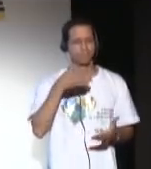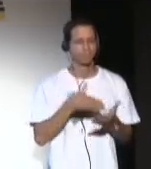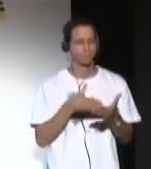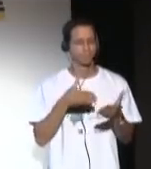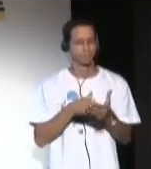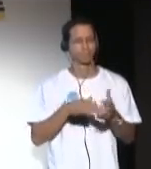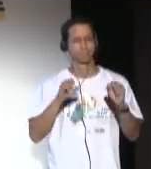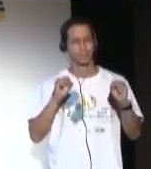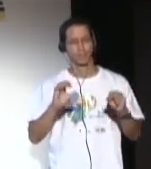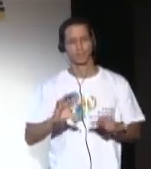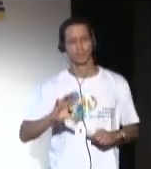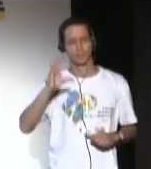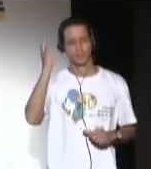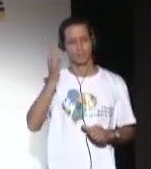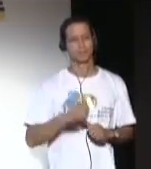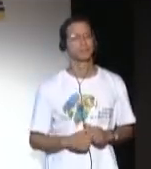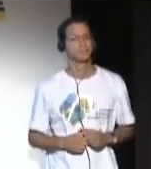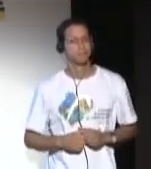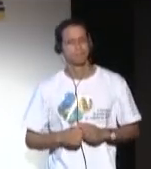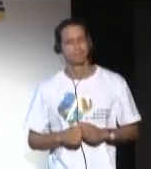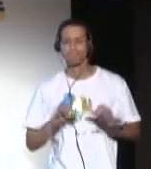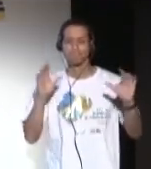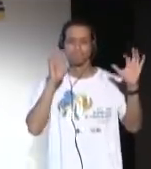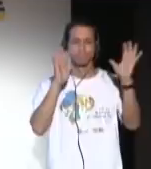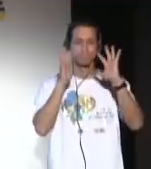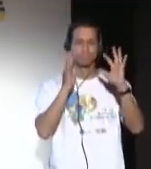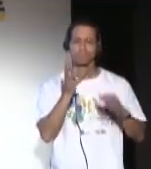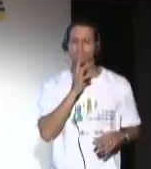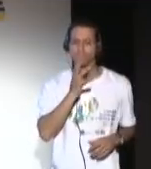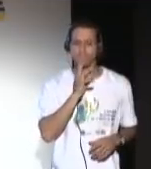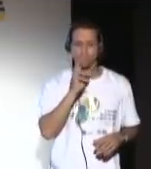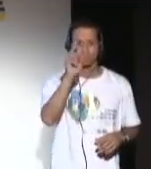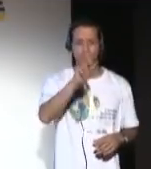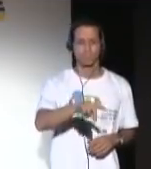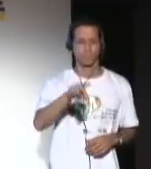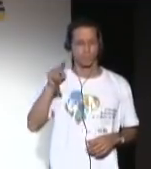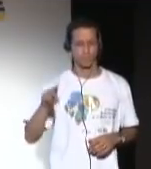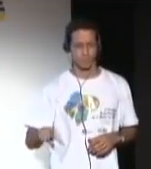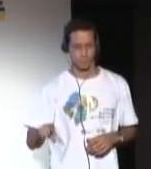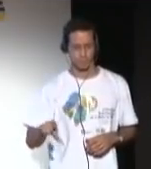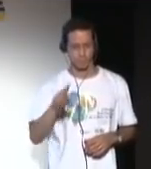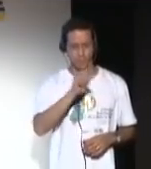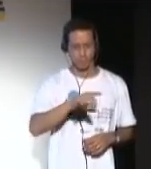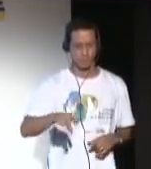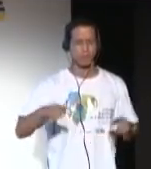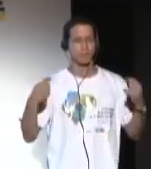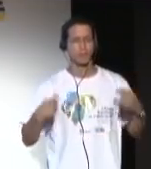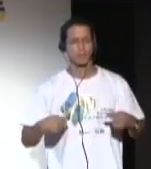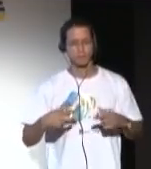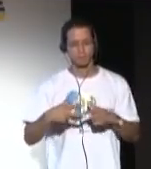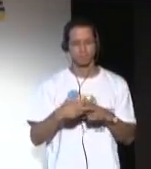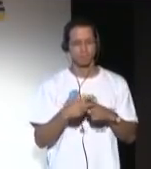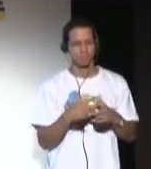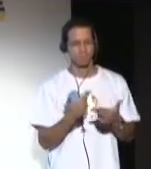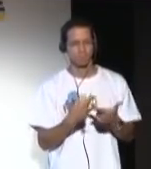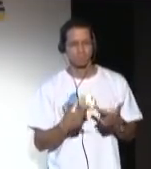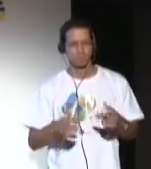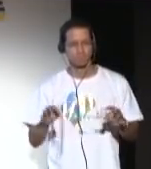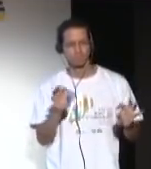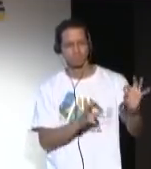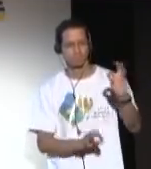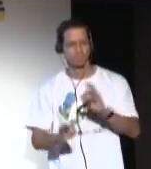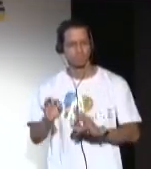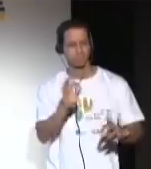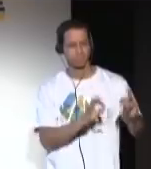acontecer. Então, vamos pensar no conhecimento dos professores. Os professores precisam ter essas ferramentas para moldar o